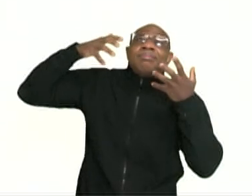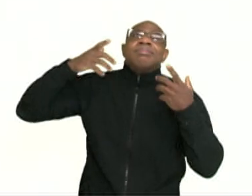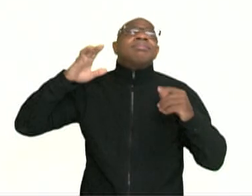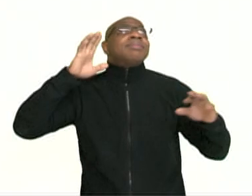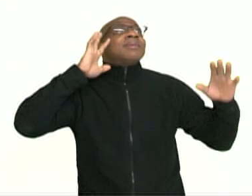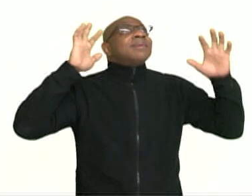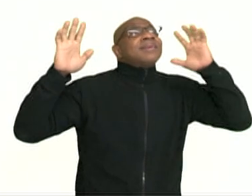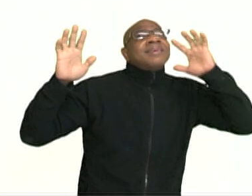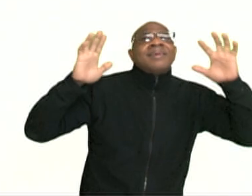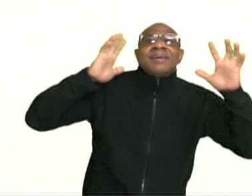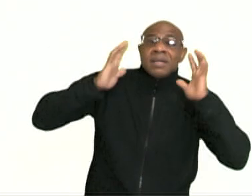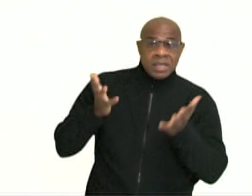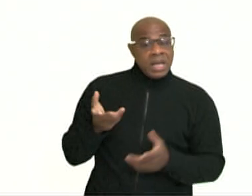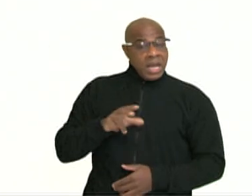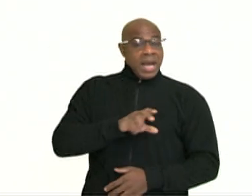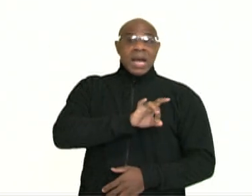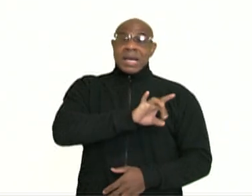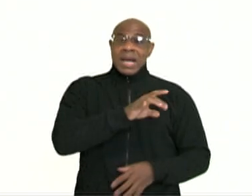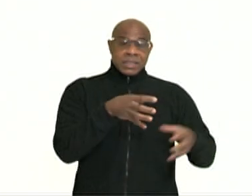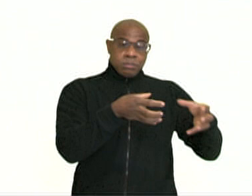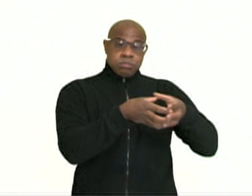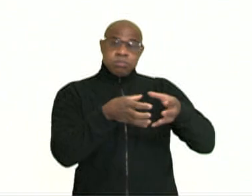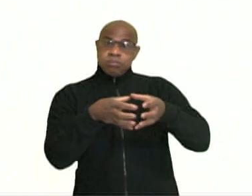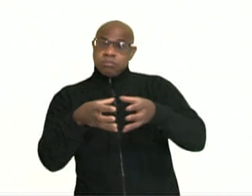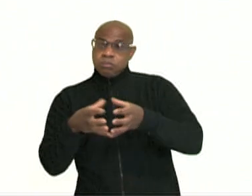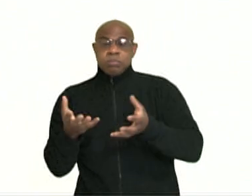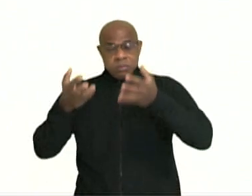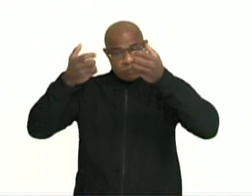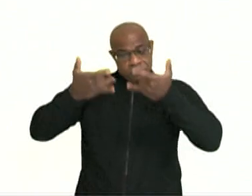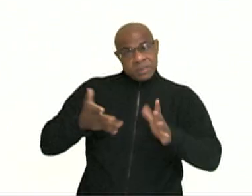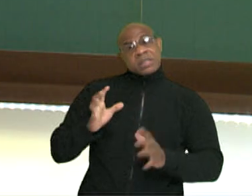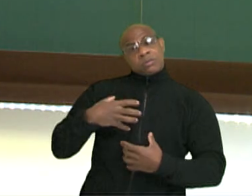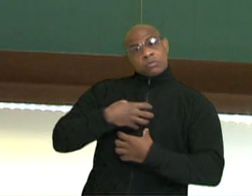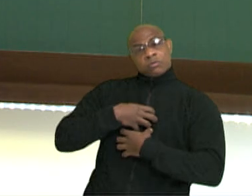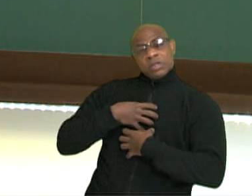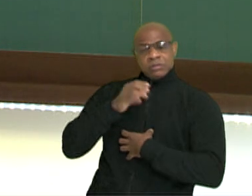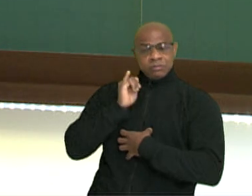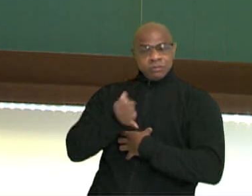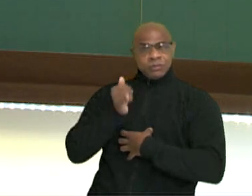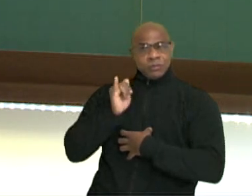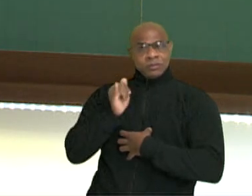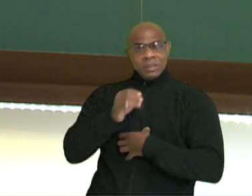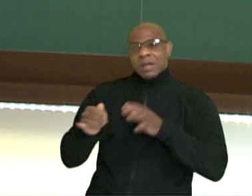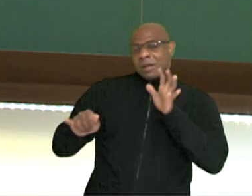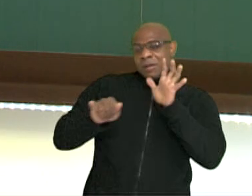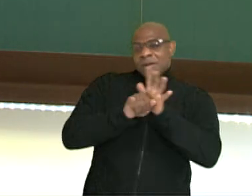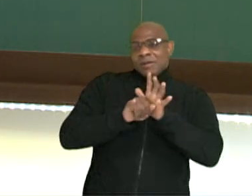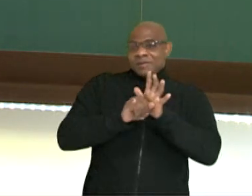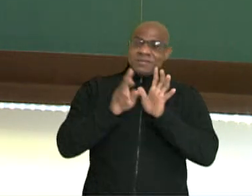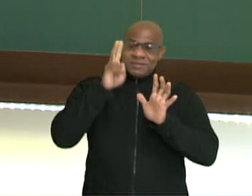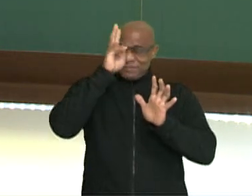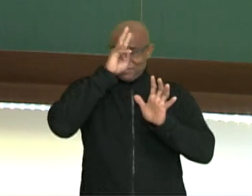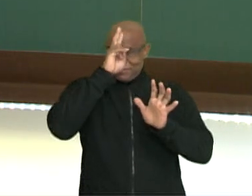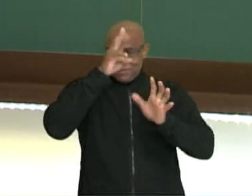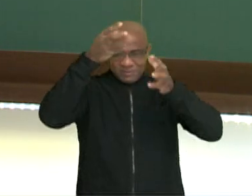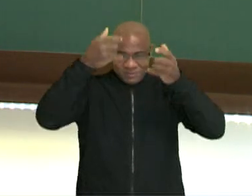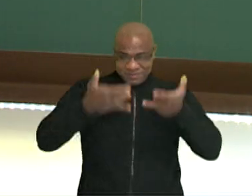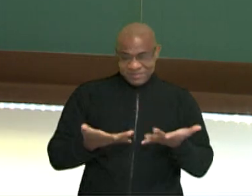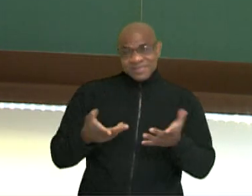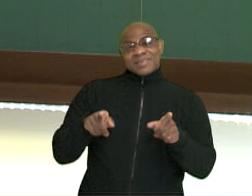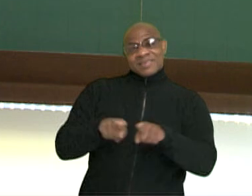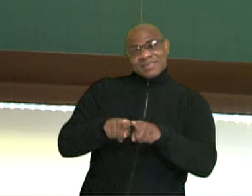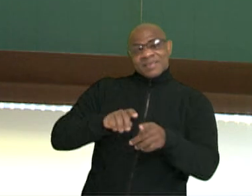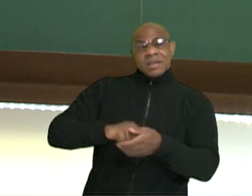cada povo vai contar a sua maneira, Então, cada um vai ter o seu jeitinho, a sua identidade de contar a história. Ela pode ter